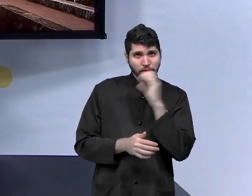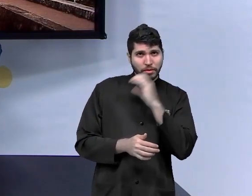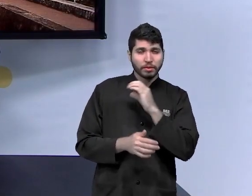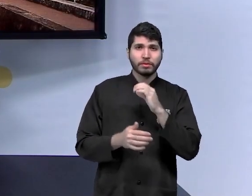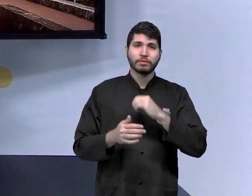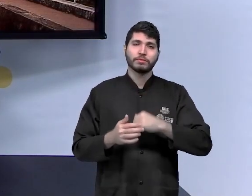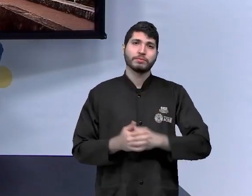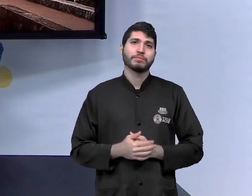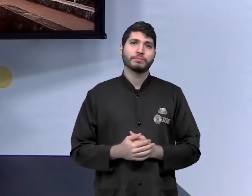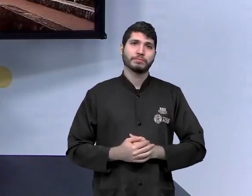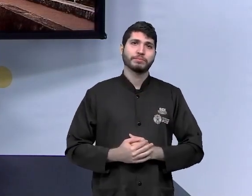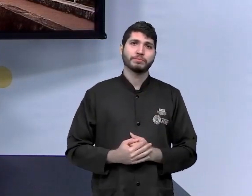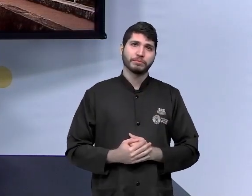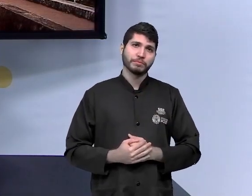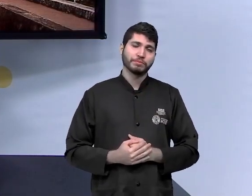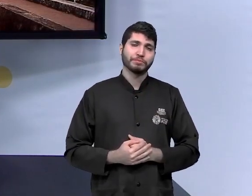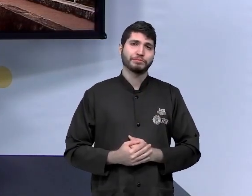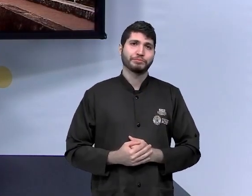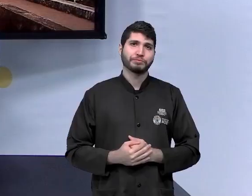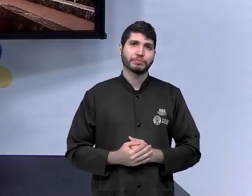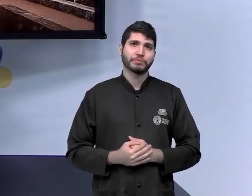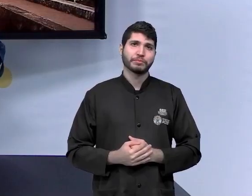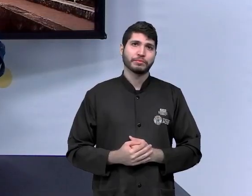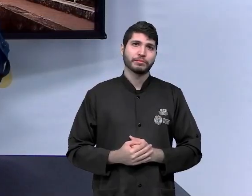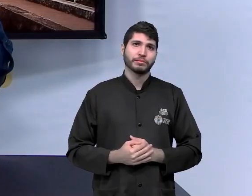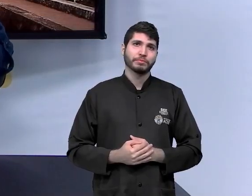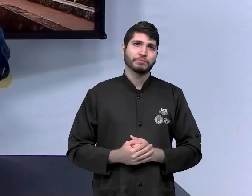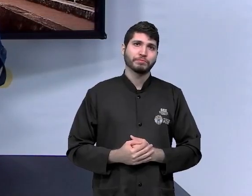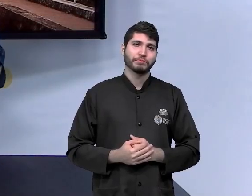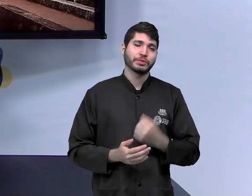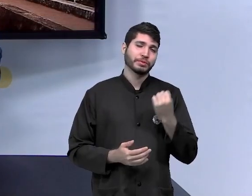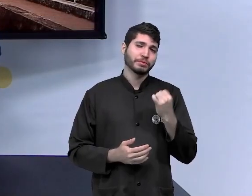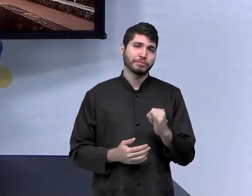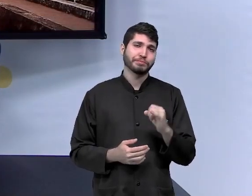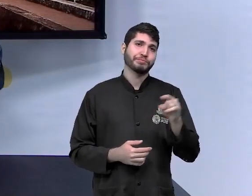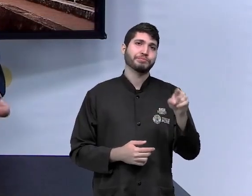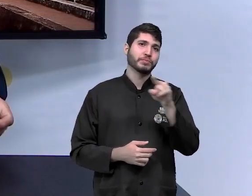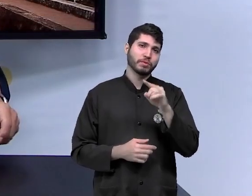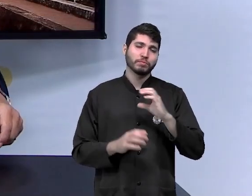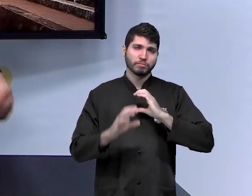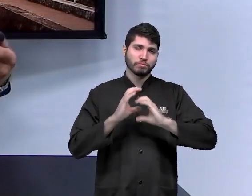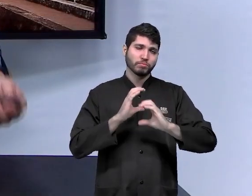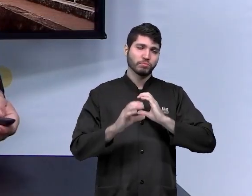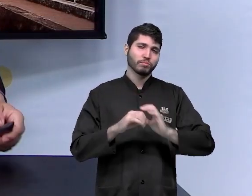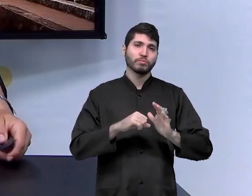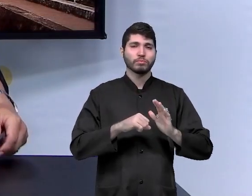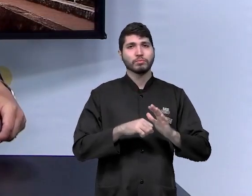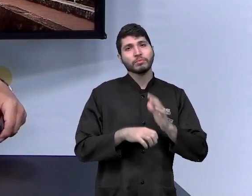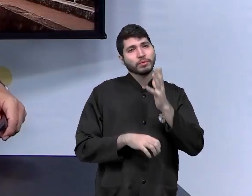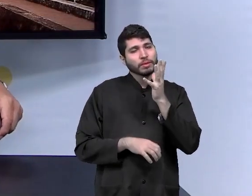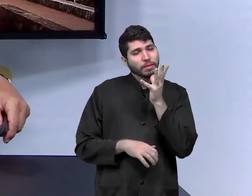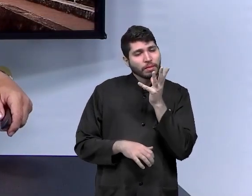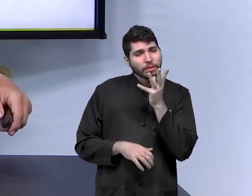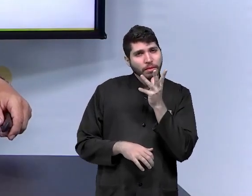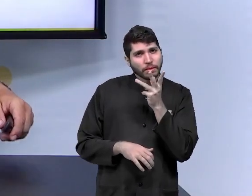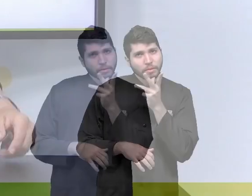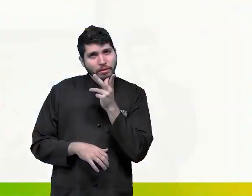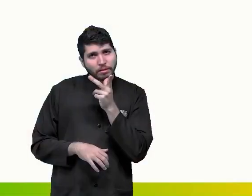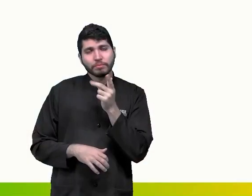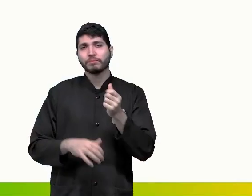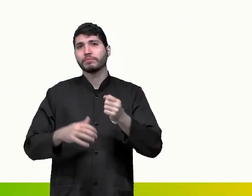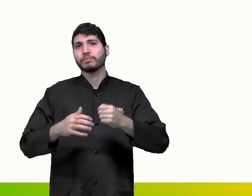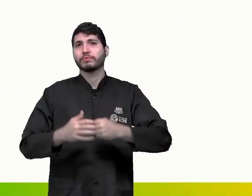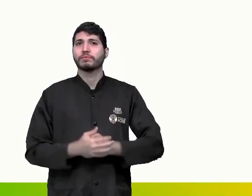é devagar, tá bom? Despacito. Então, se você fala mais devagar, você já está adequando, já é uma espécie de portunhol também.